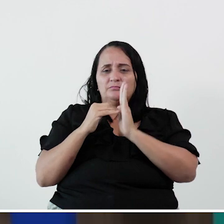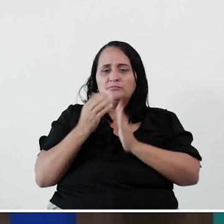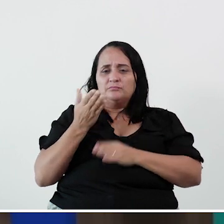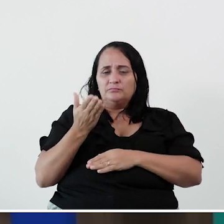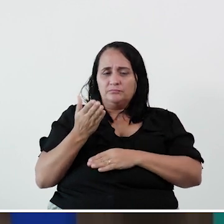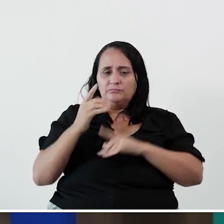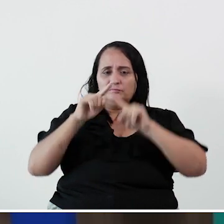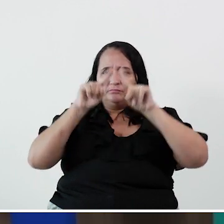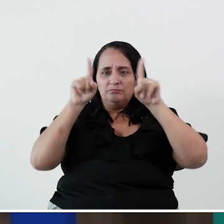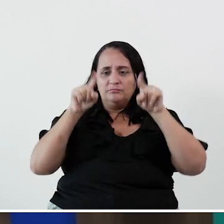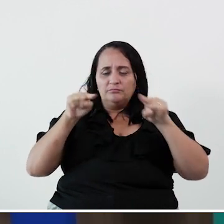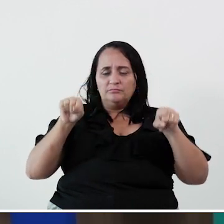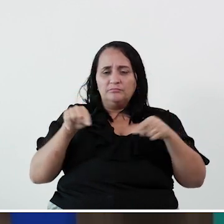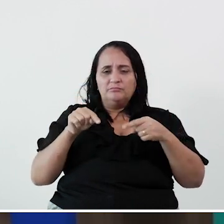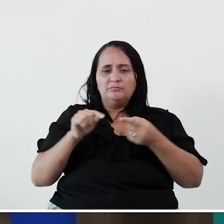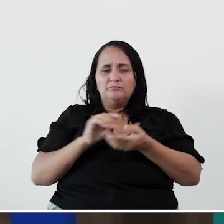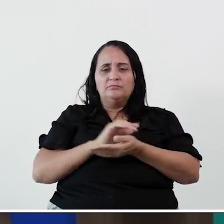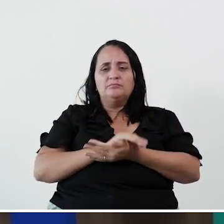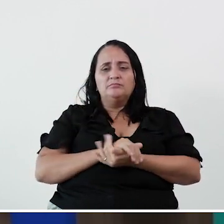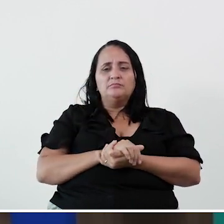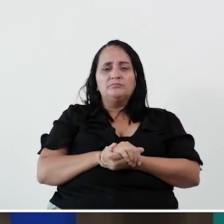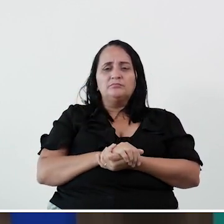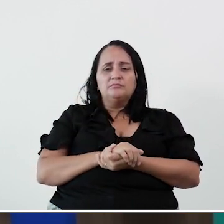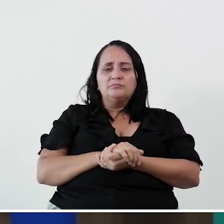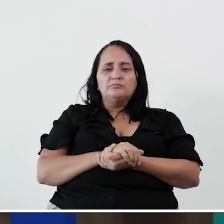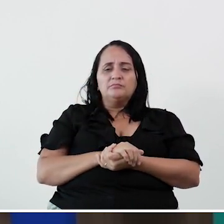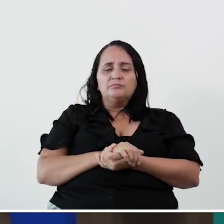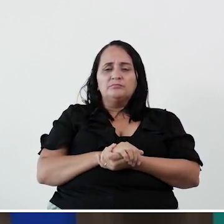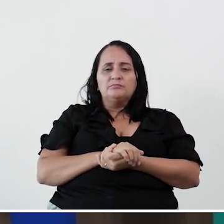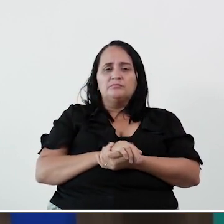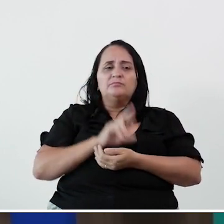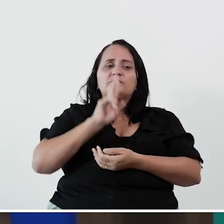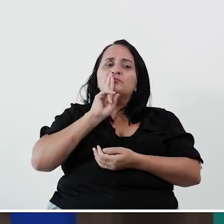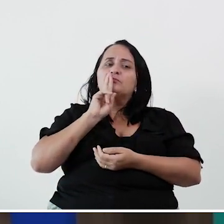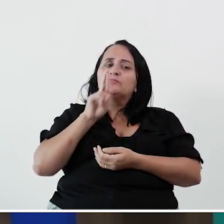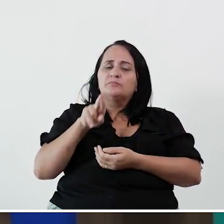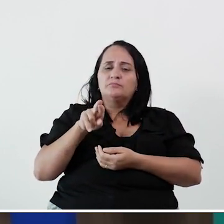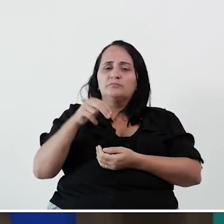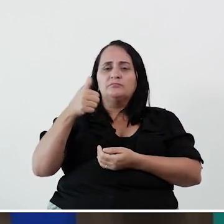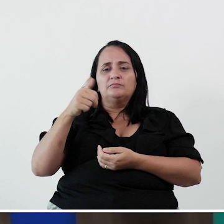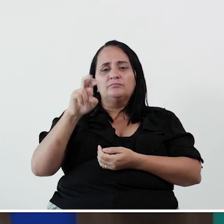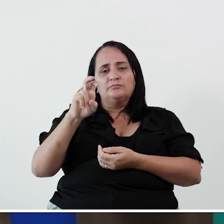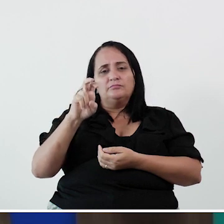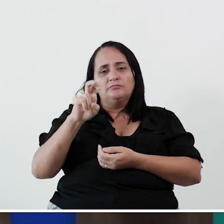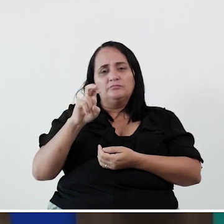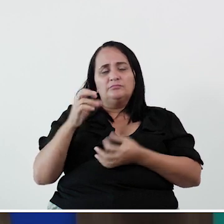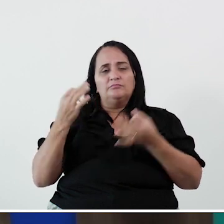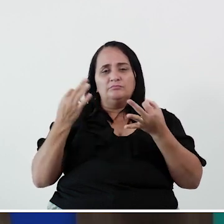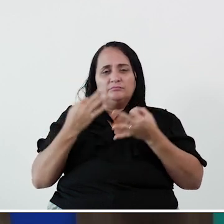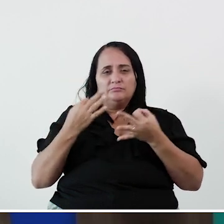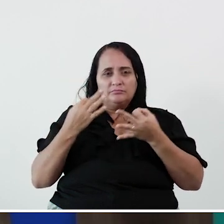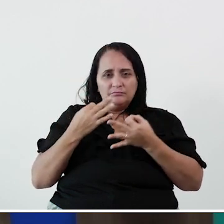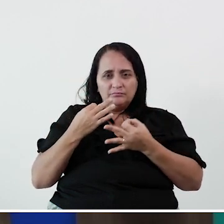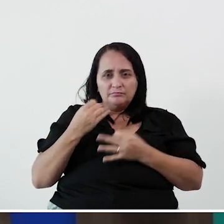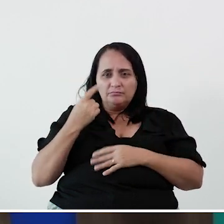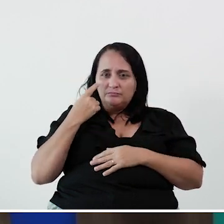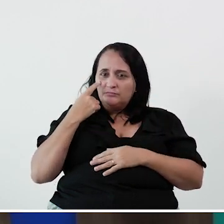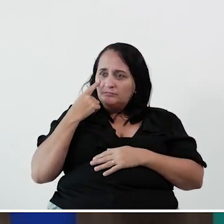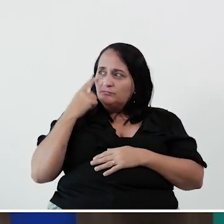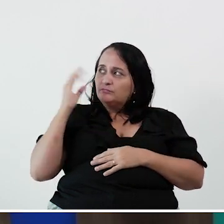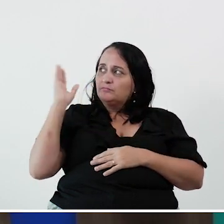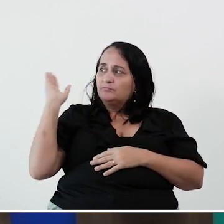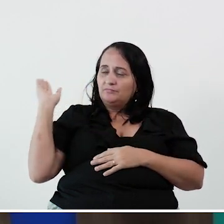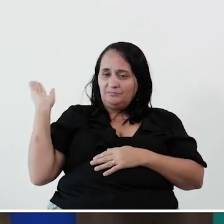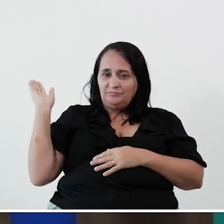aparece nas chaves. Resultado dessa expressão, 15. Perfeito? Mais